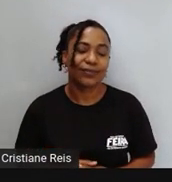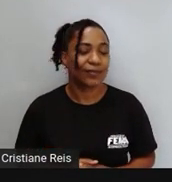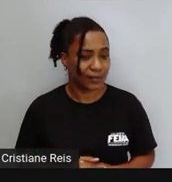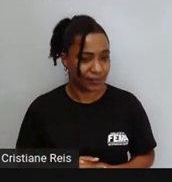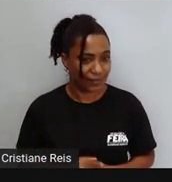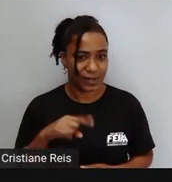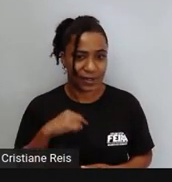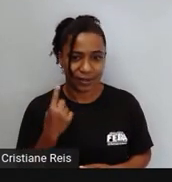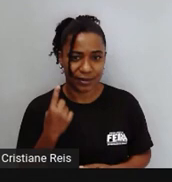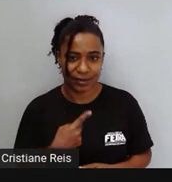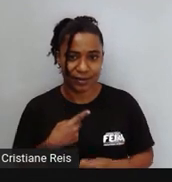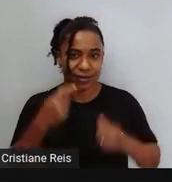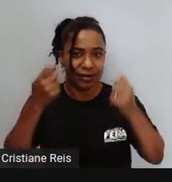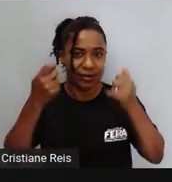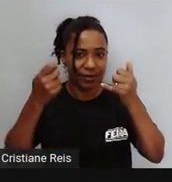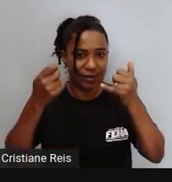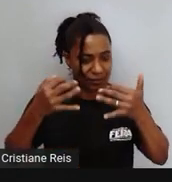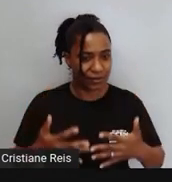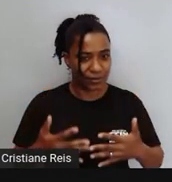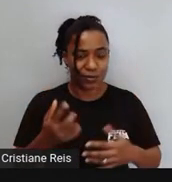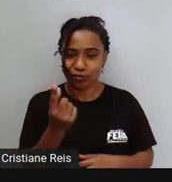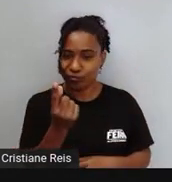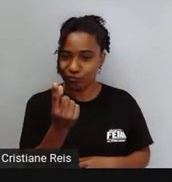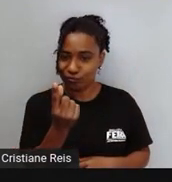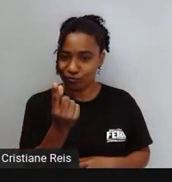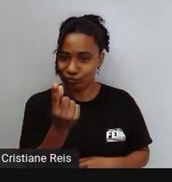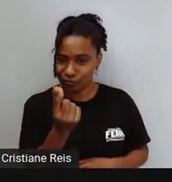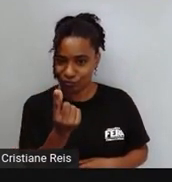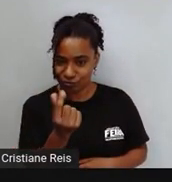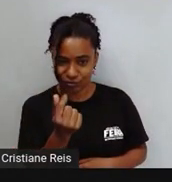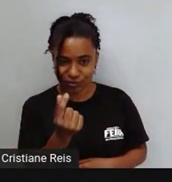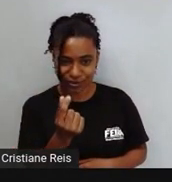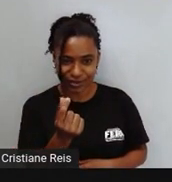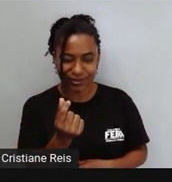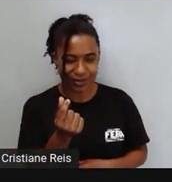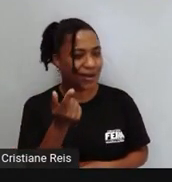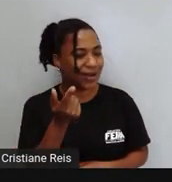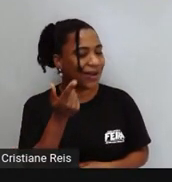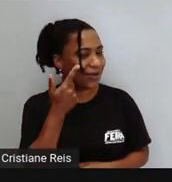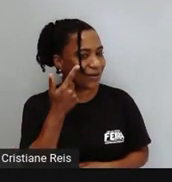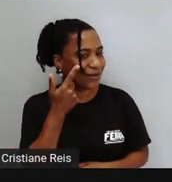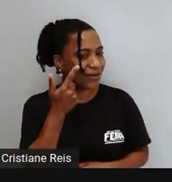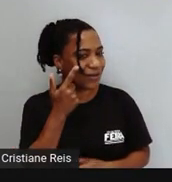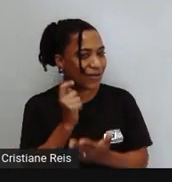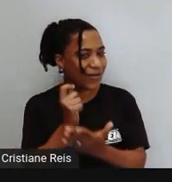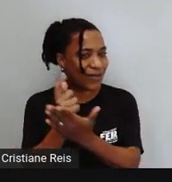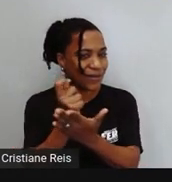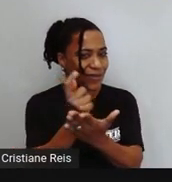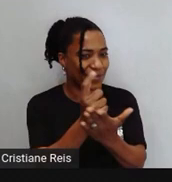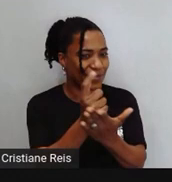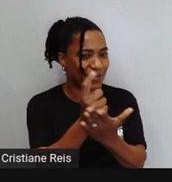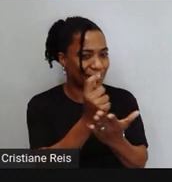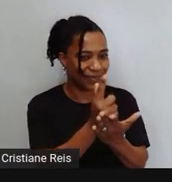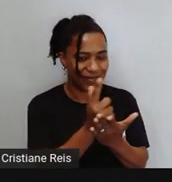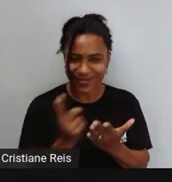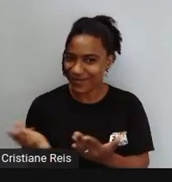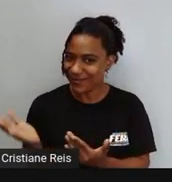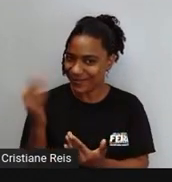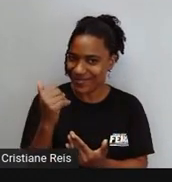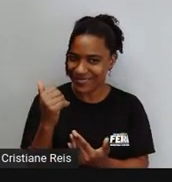sobre numbers and money, vamos fazer agora compras. O que é que vocês acham? Gostaram da